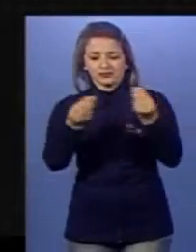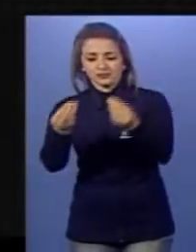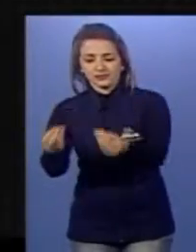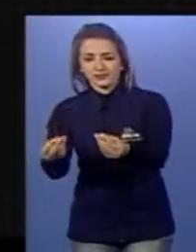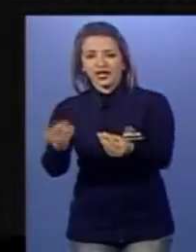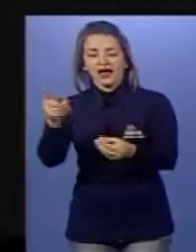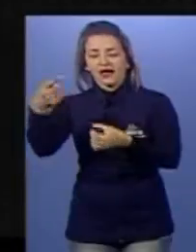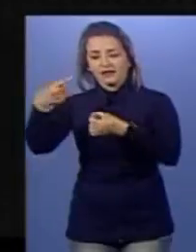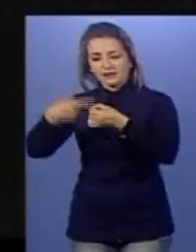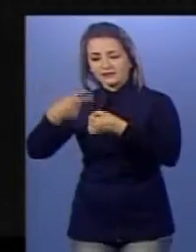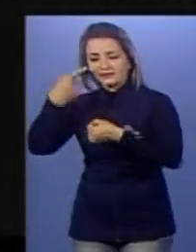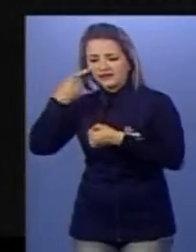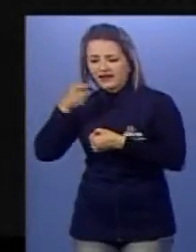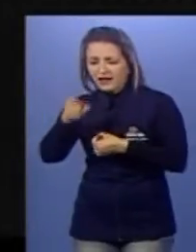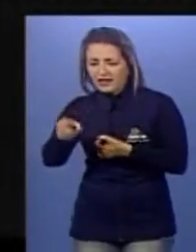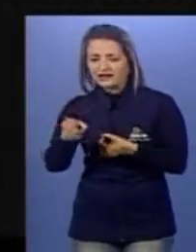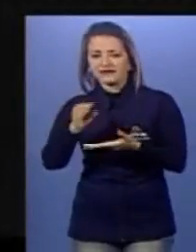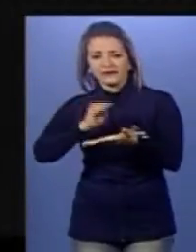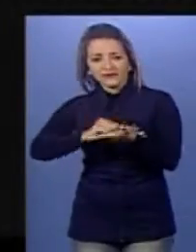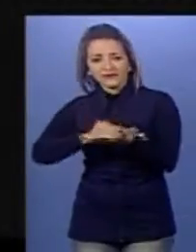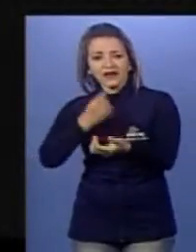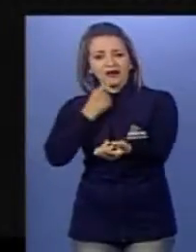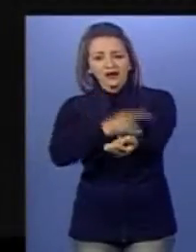promovem campanha para te